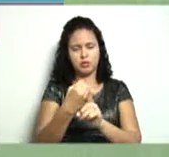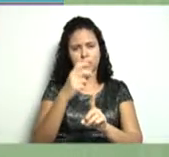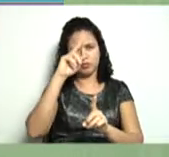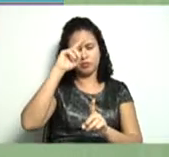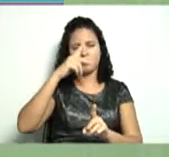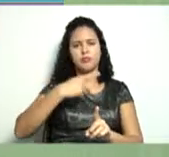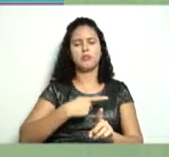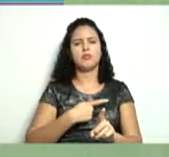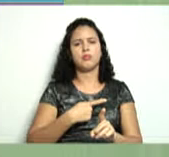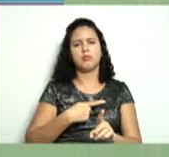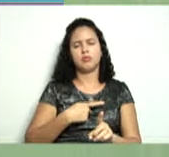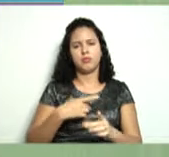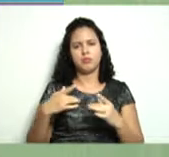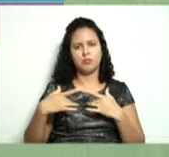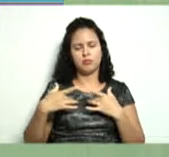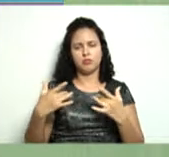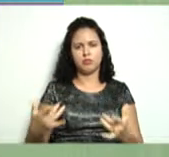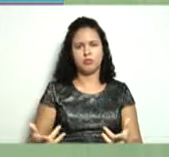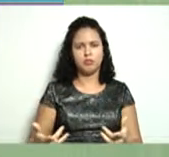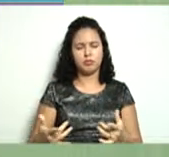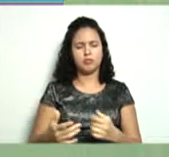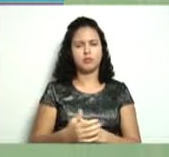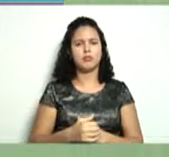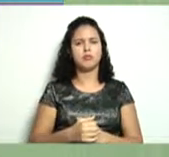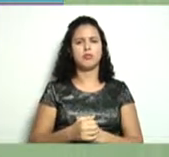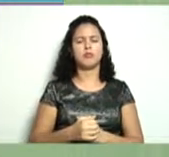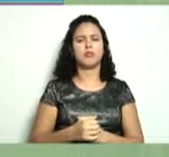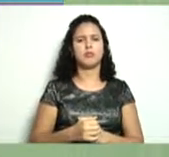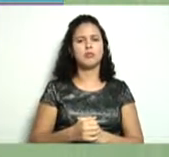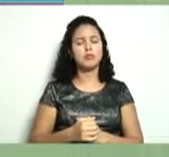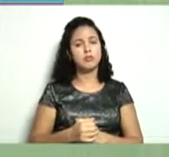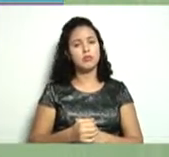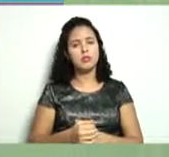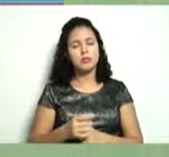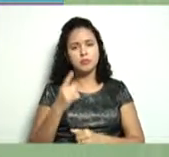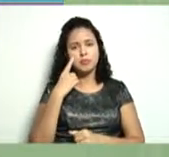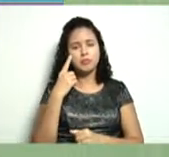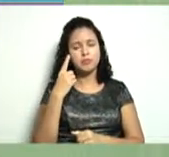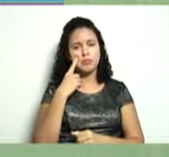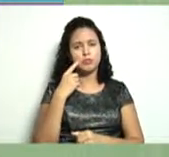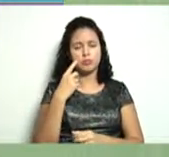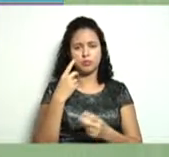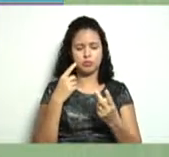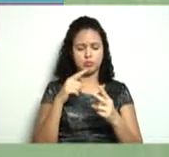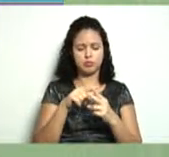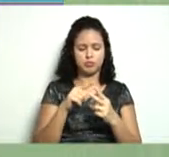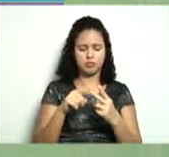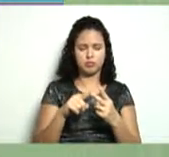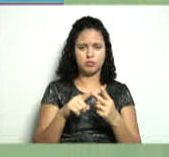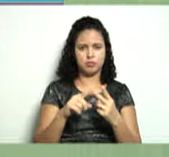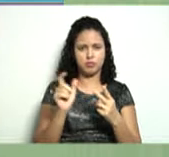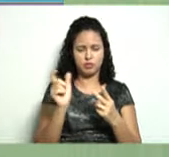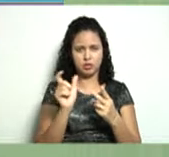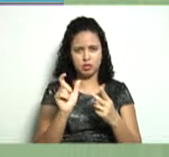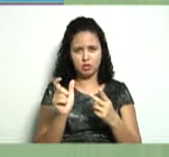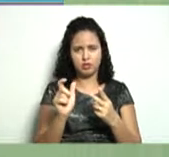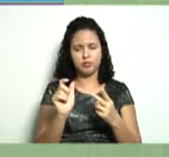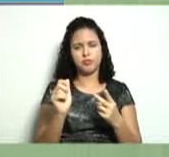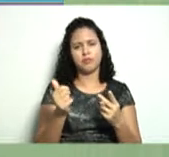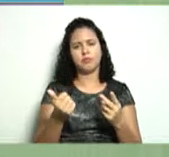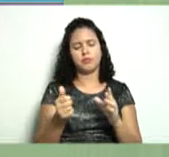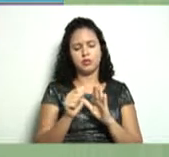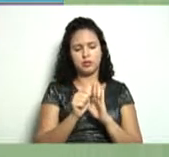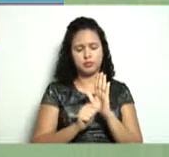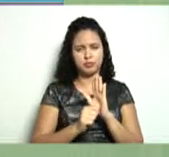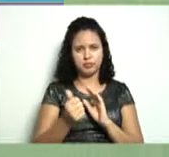pessoal, solidária e não tiver limite. Então, nós estamos vendo aqui duas palavrinhas. O artigo 11 traz a